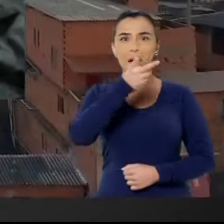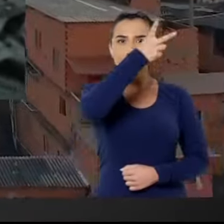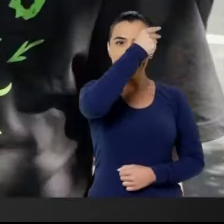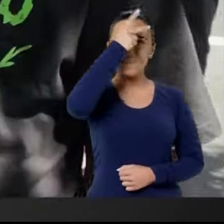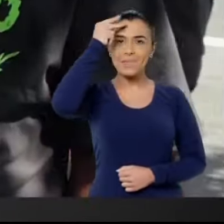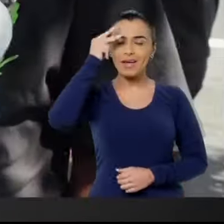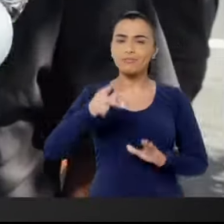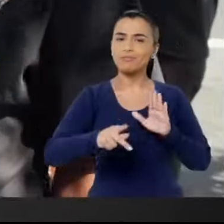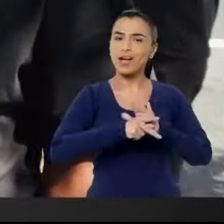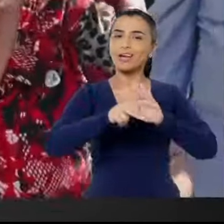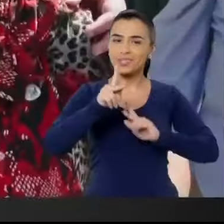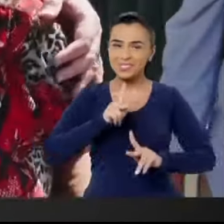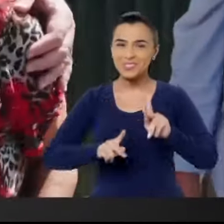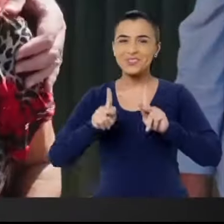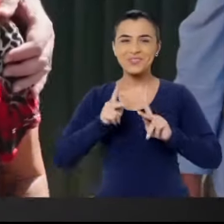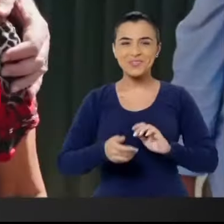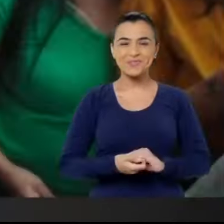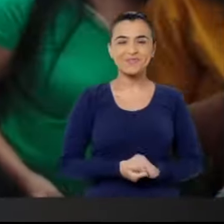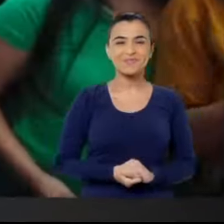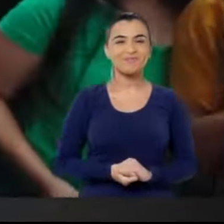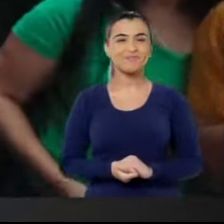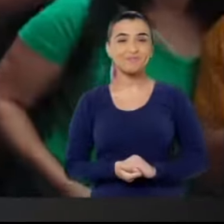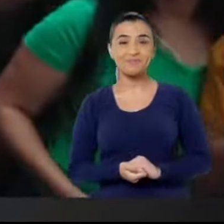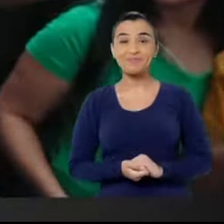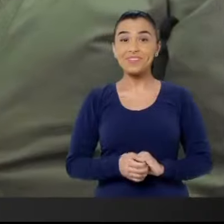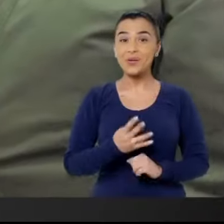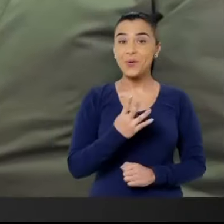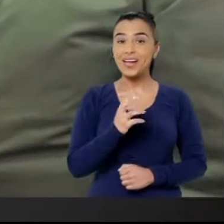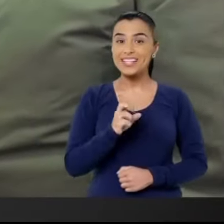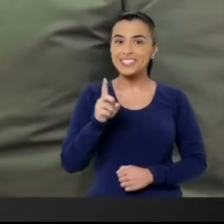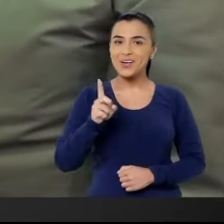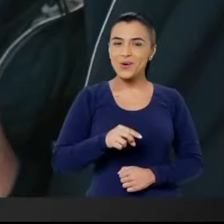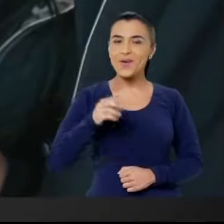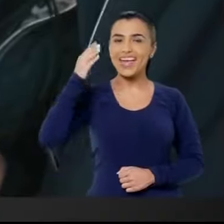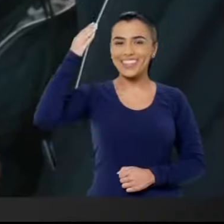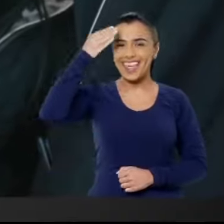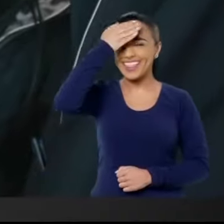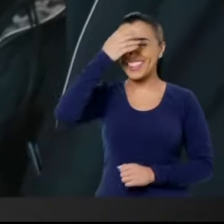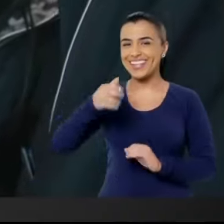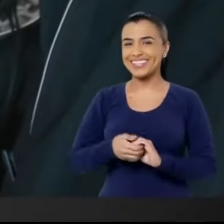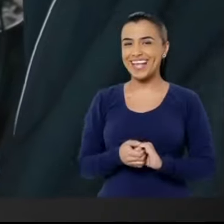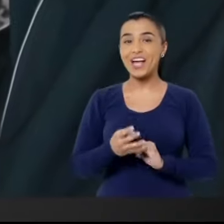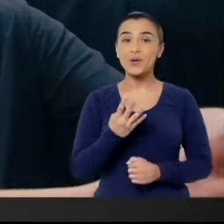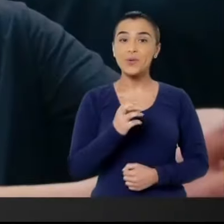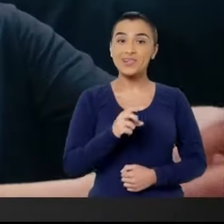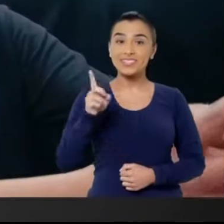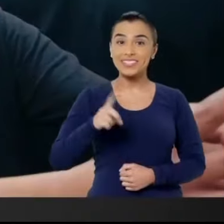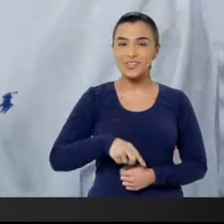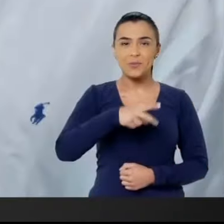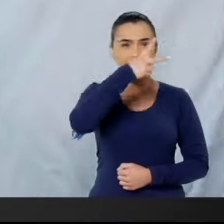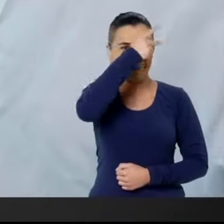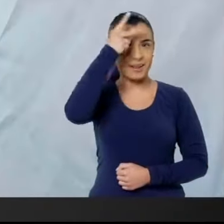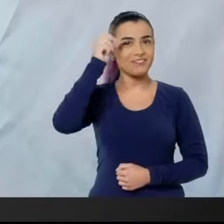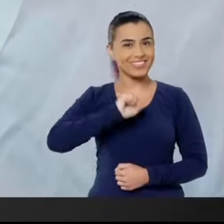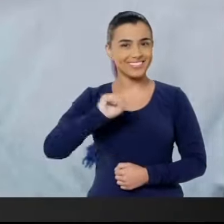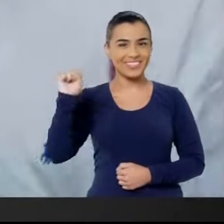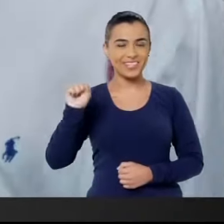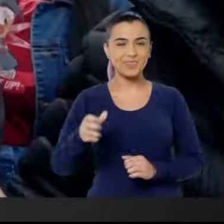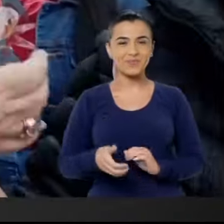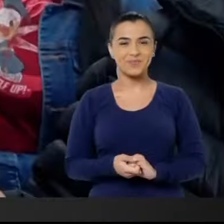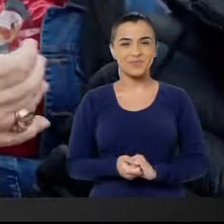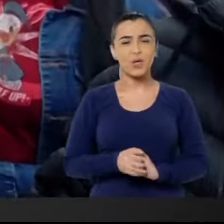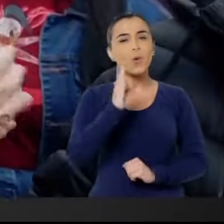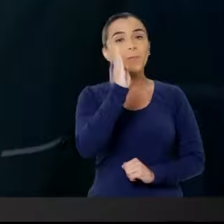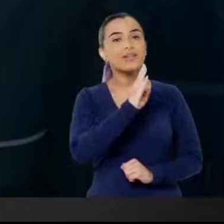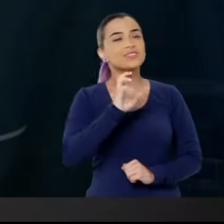e coragem, o prefeito no povão! 45 é Datena, 45 é o